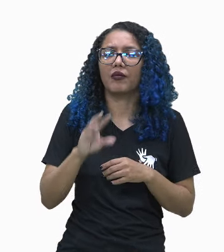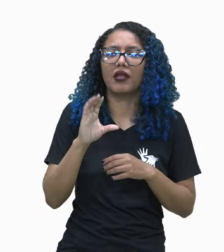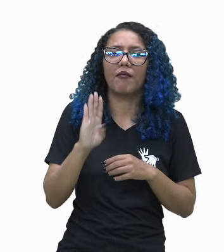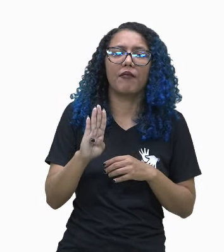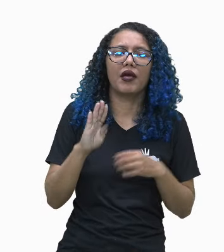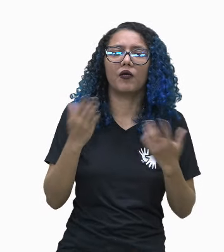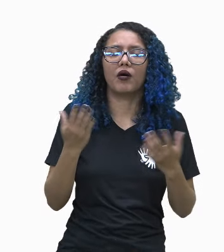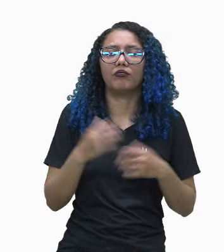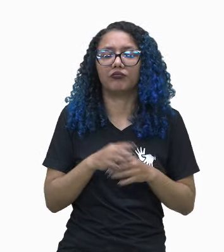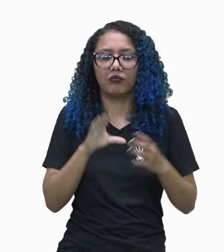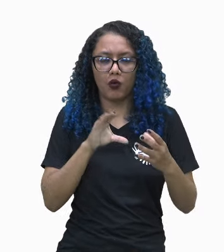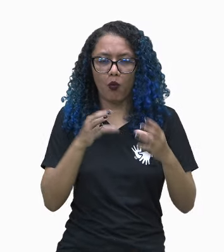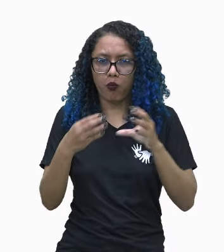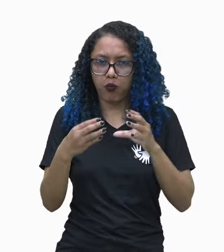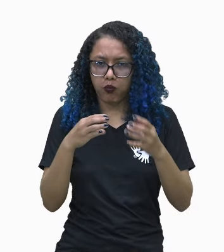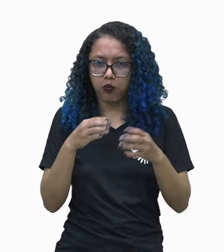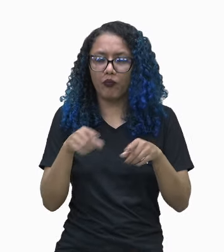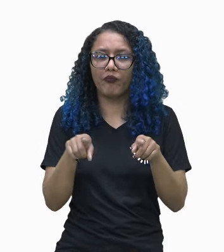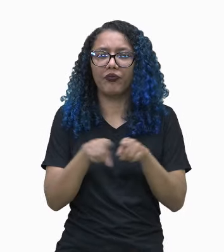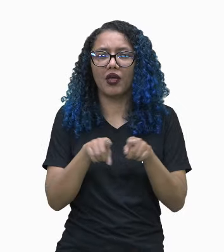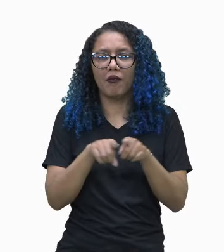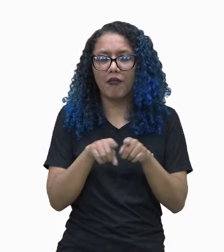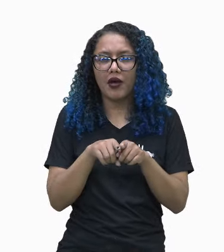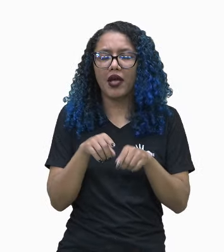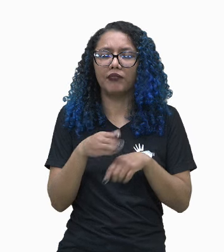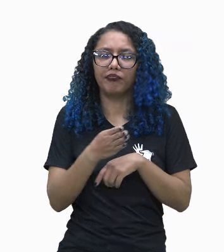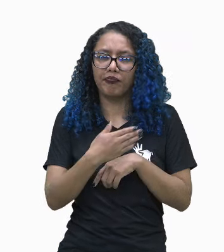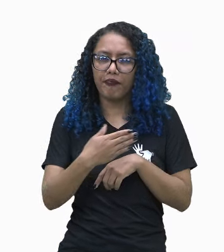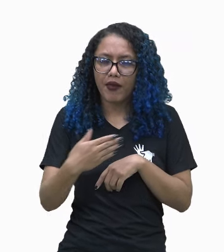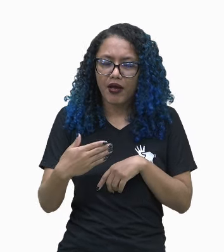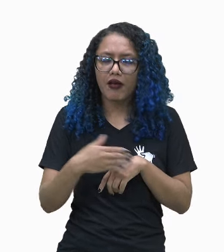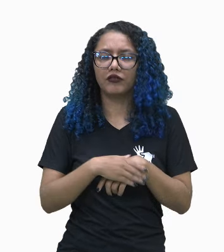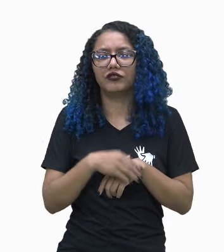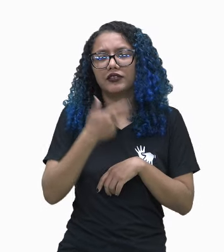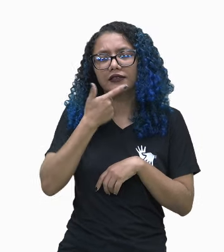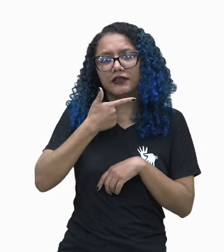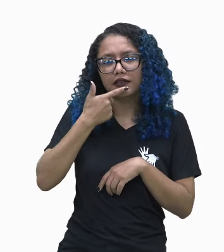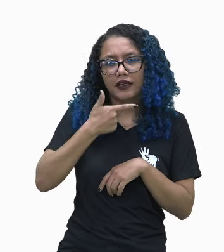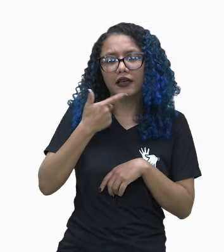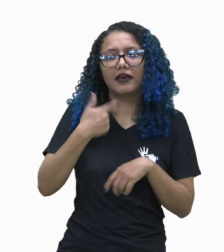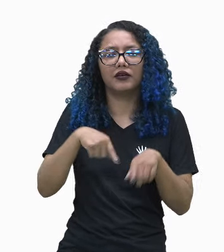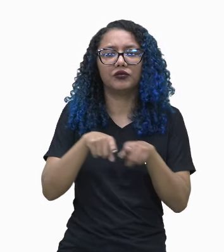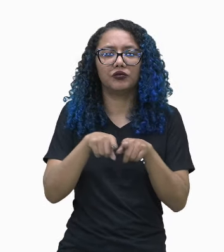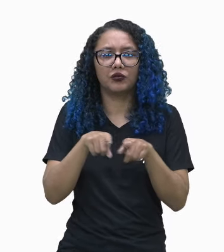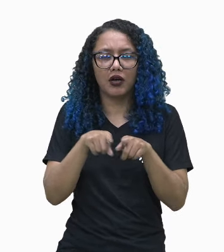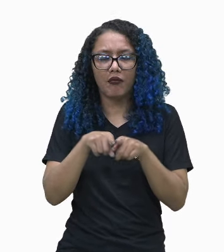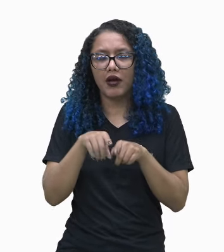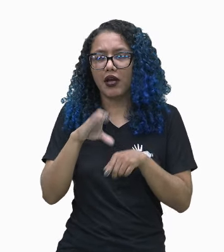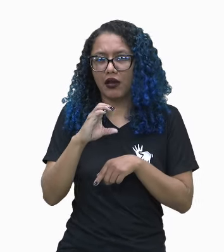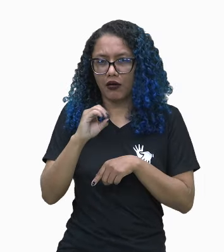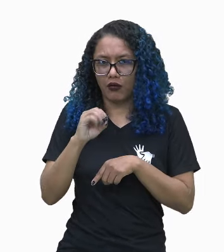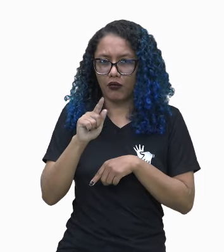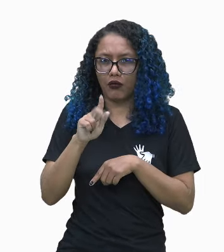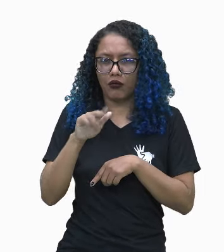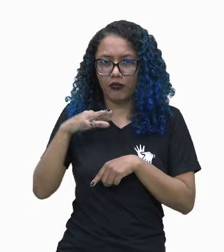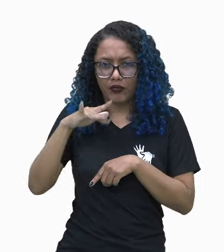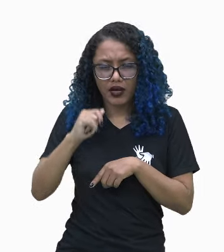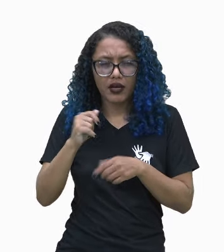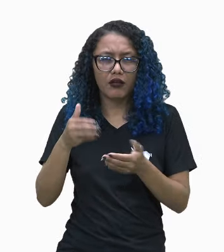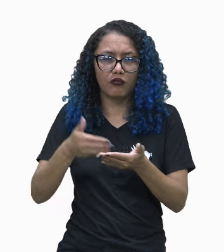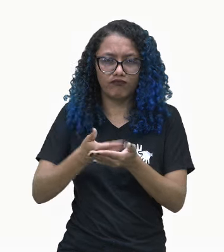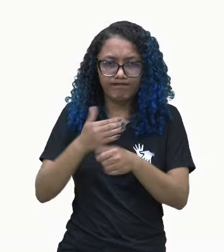abóboras, carboidratos, peixes, queijos, né? Nós temos aqui, ó, cogumelo, né?